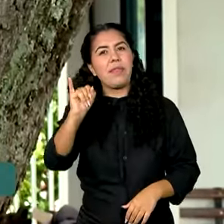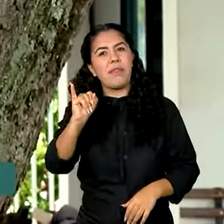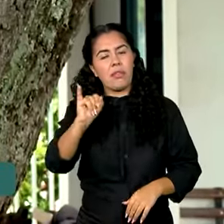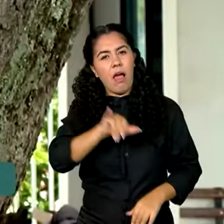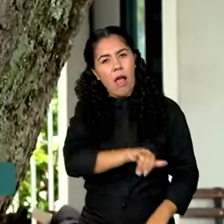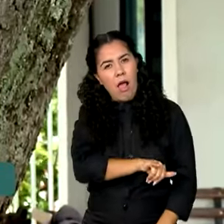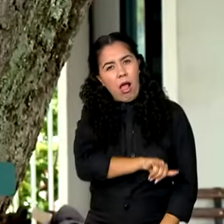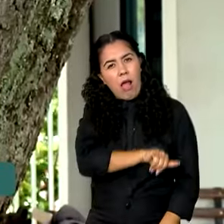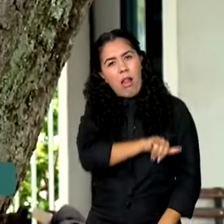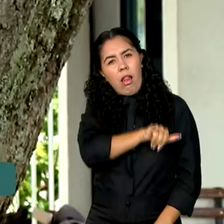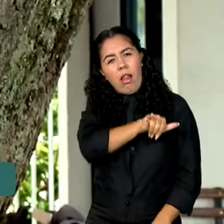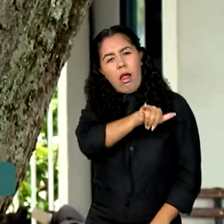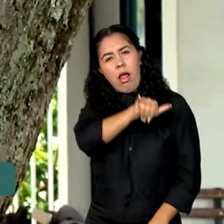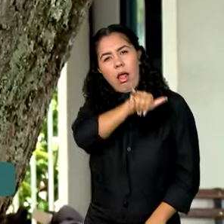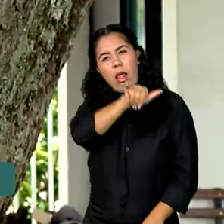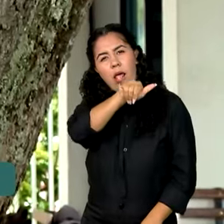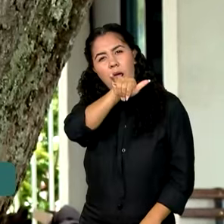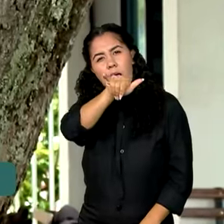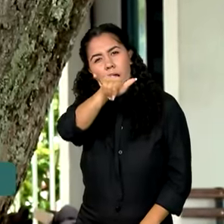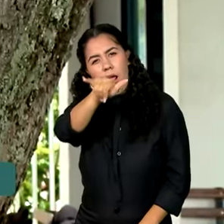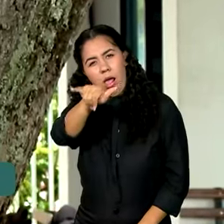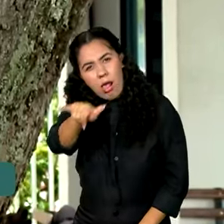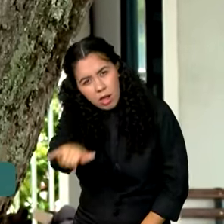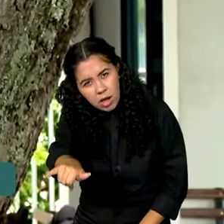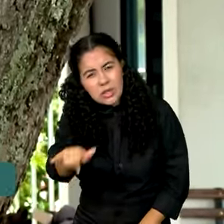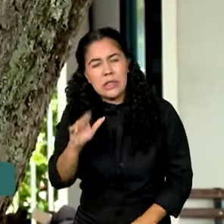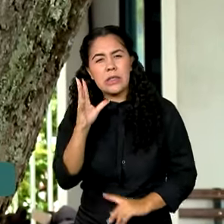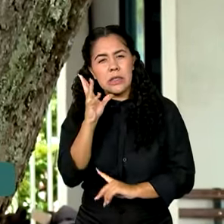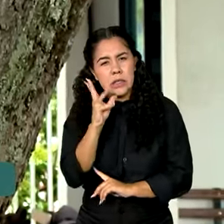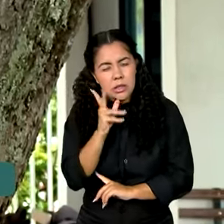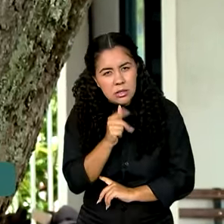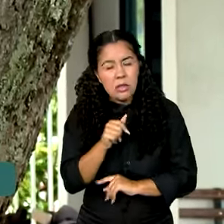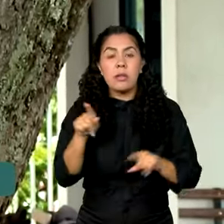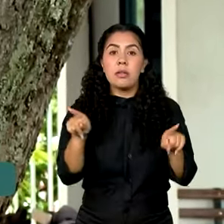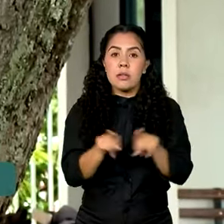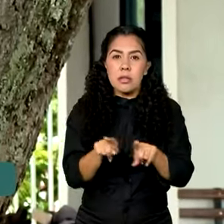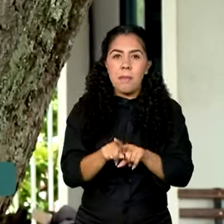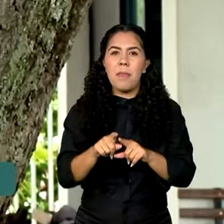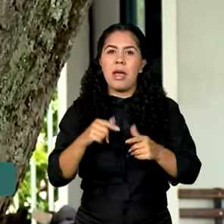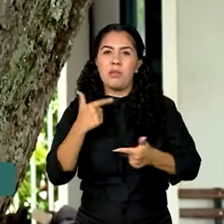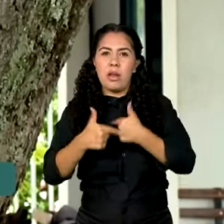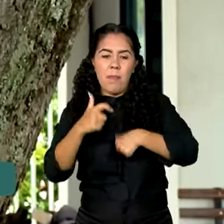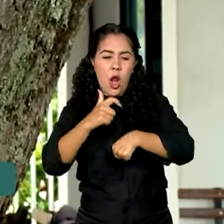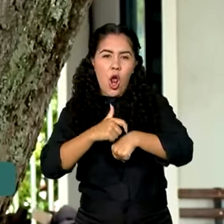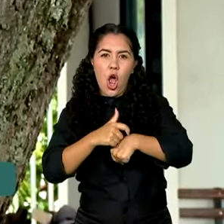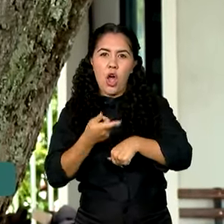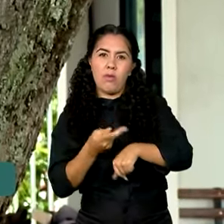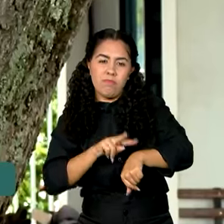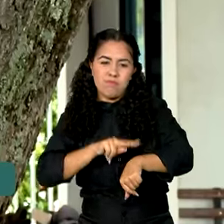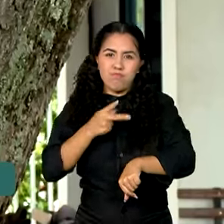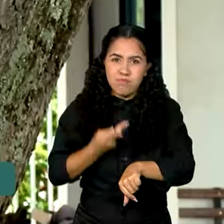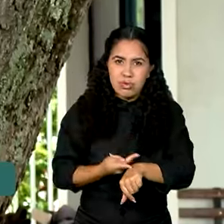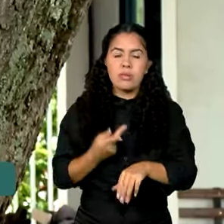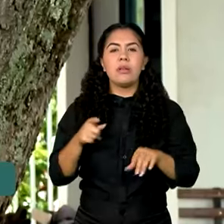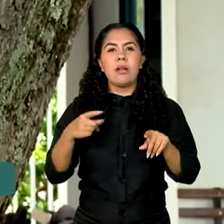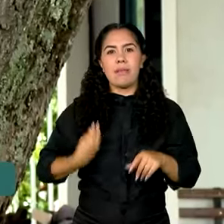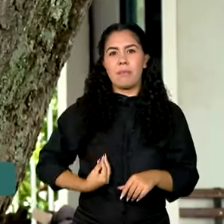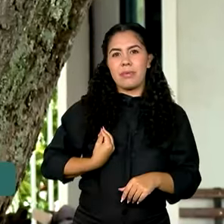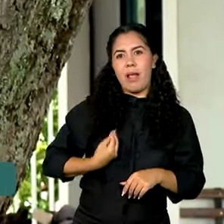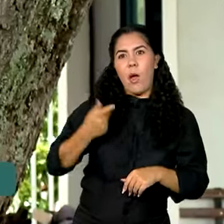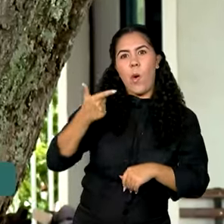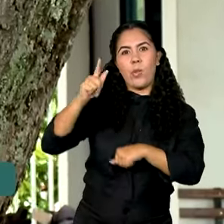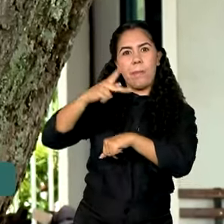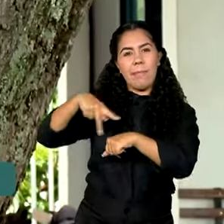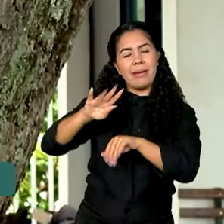avião, que é uma viagem extremamente longa, trabalhar num fuso horário diferente, de estar num outro país, então por